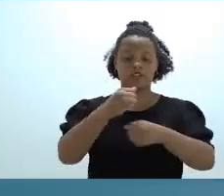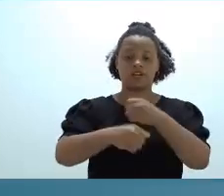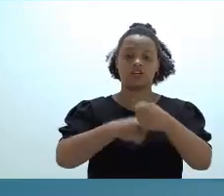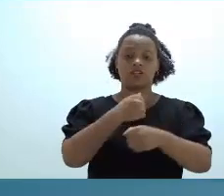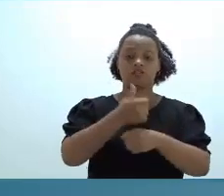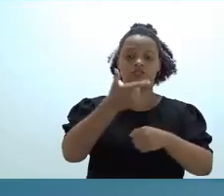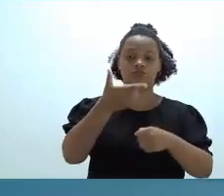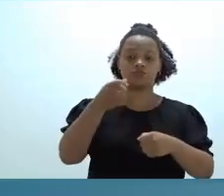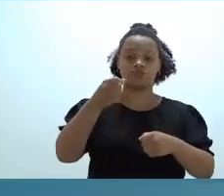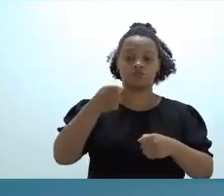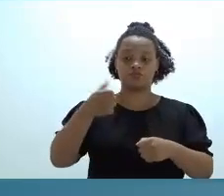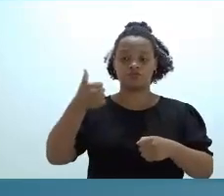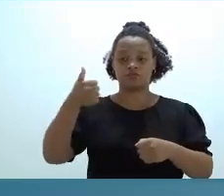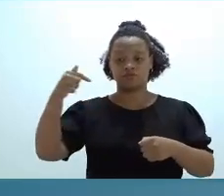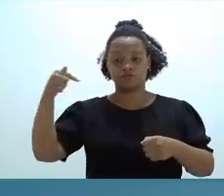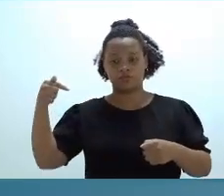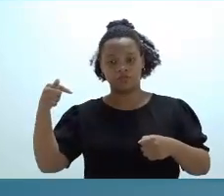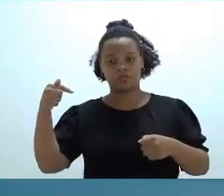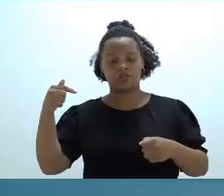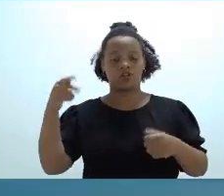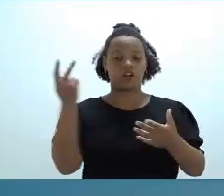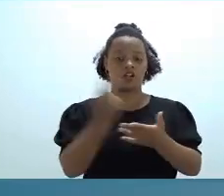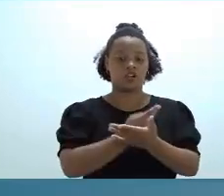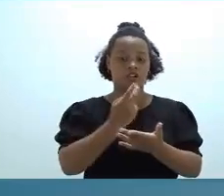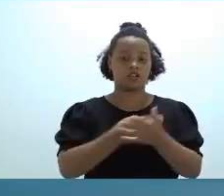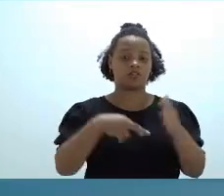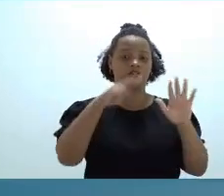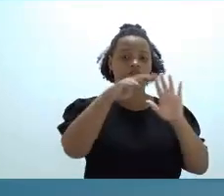houve um equívoco da relatora. A certidão